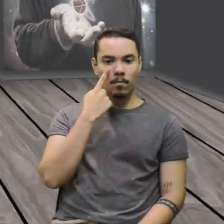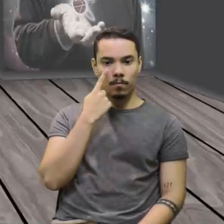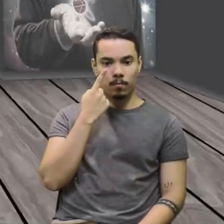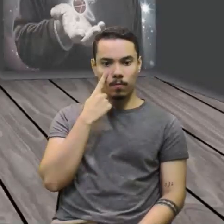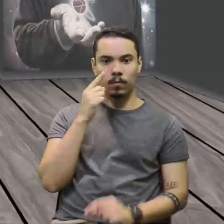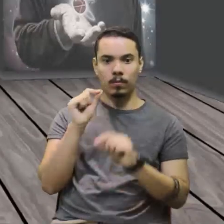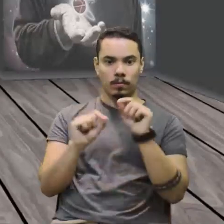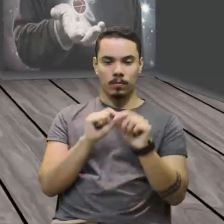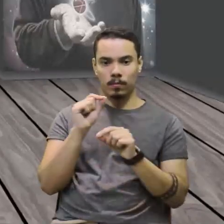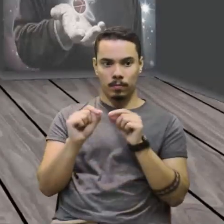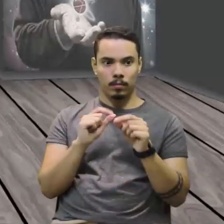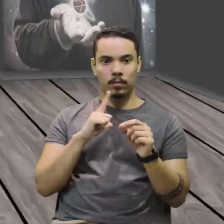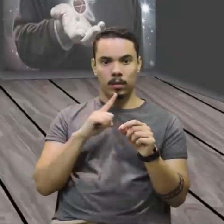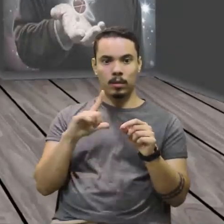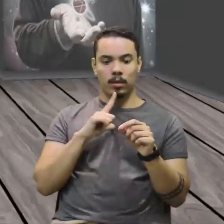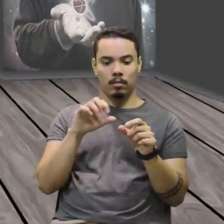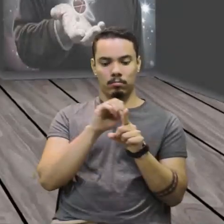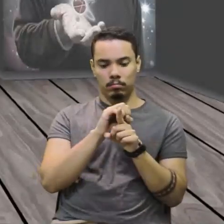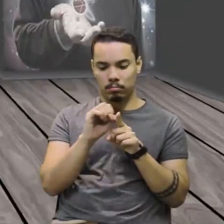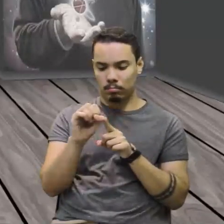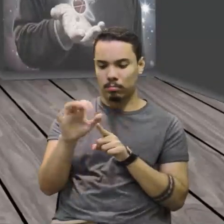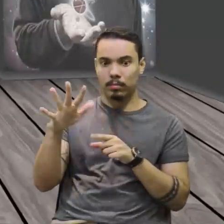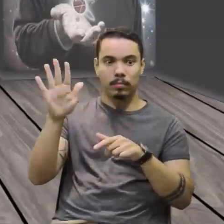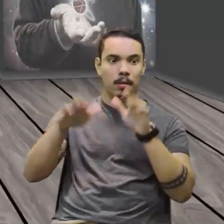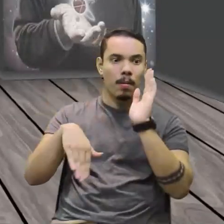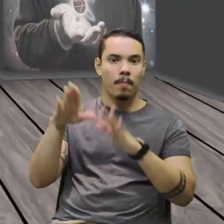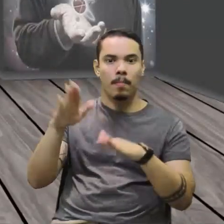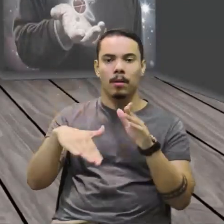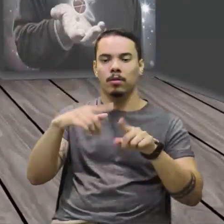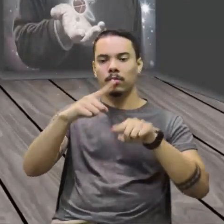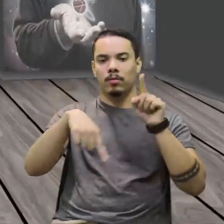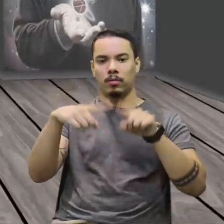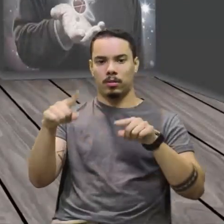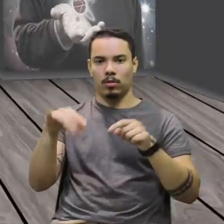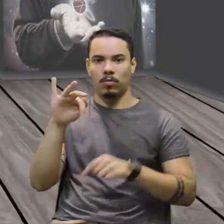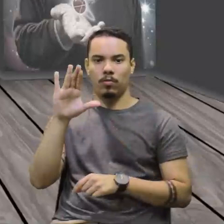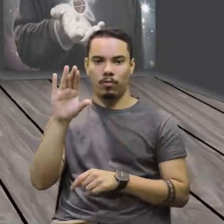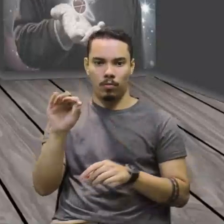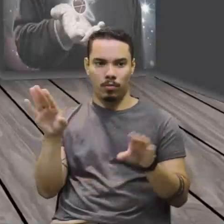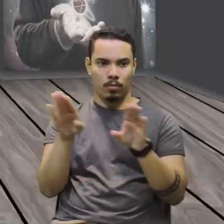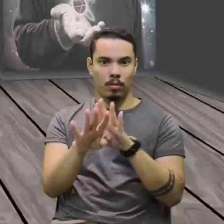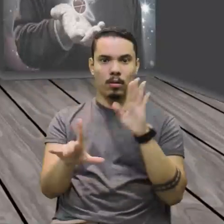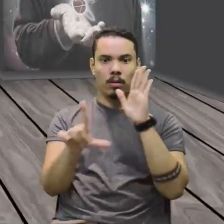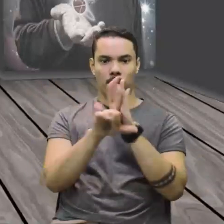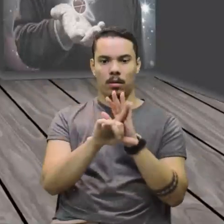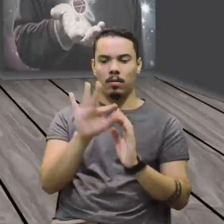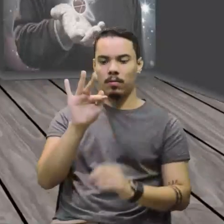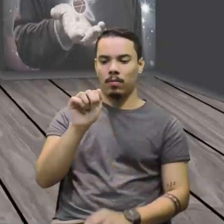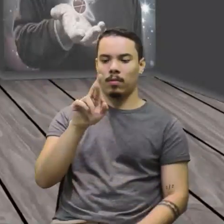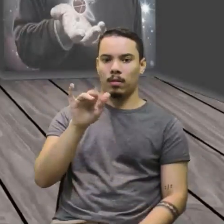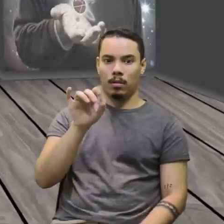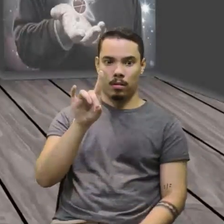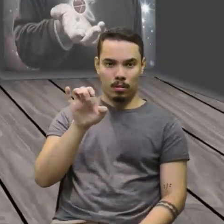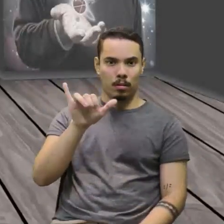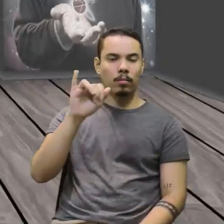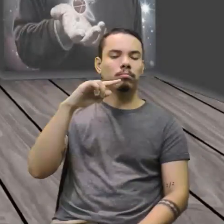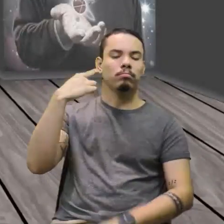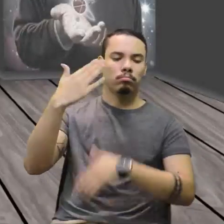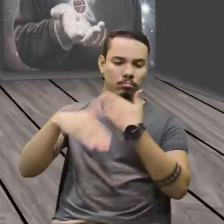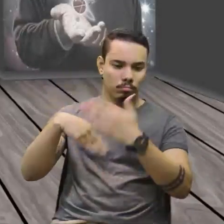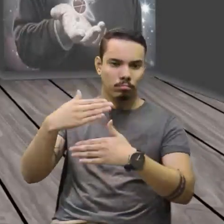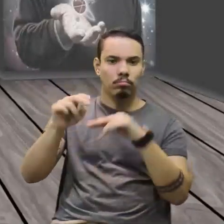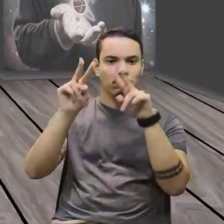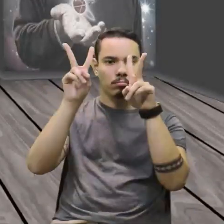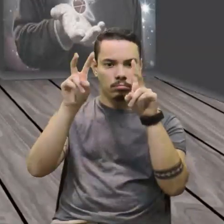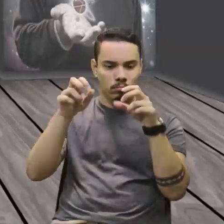que a indutância, né, depende dessa variação de fluxo. Nós falamos sobre a lei de Faraday. Vamos voltar nesse assunto mais